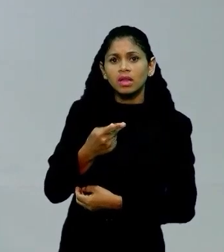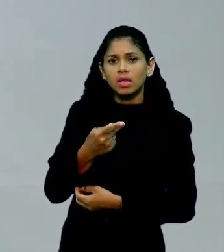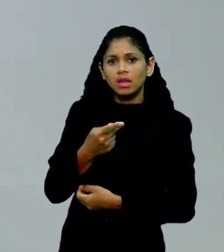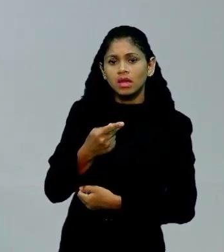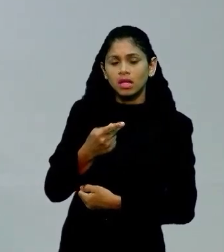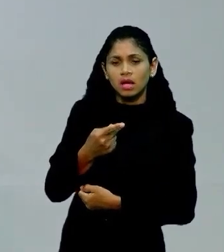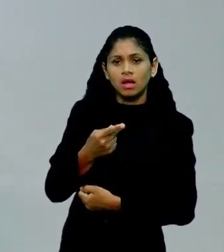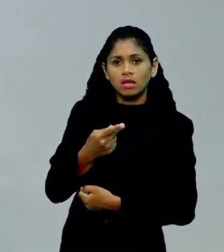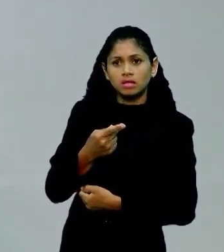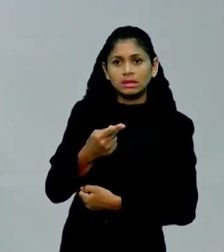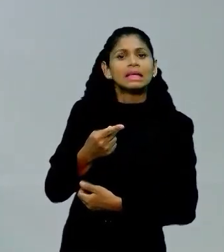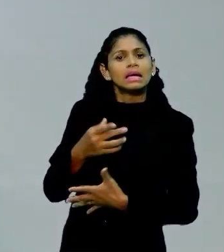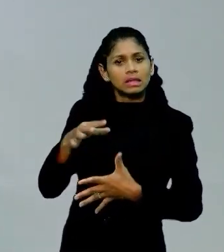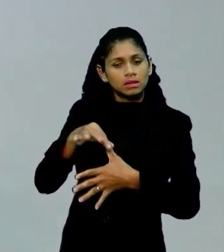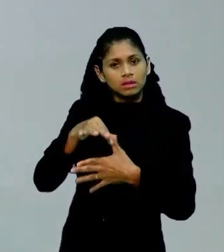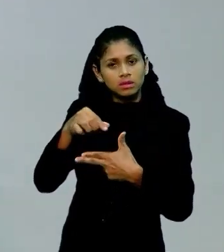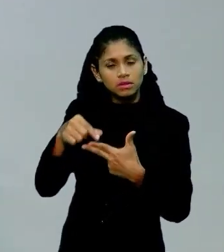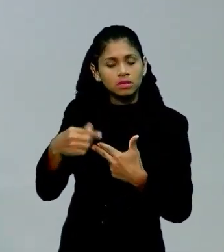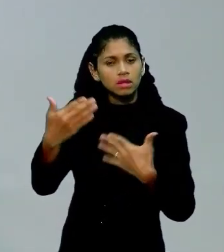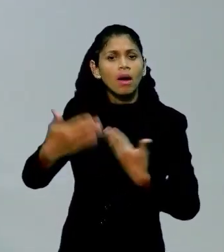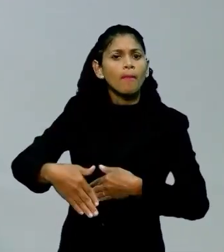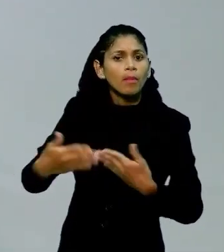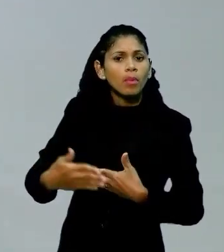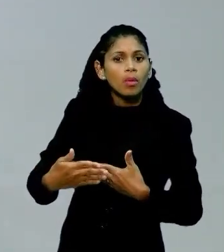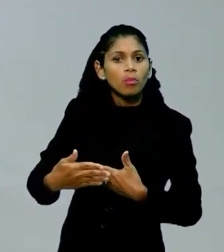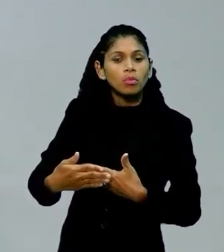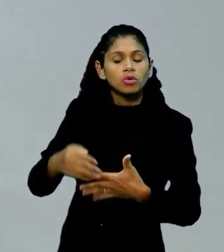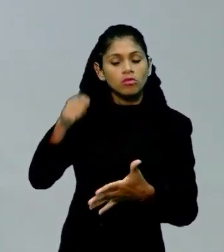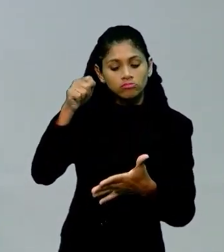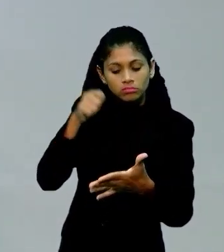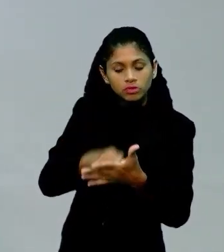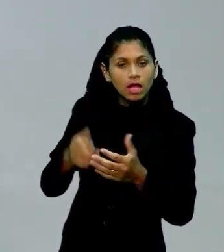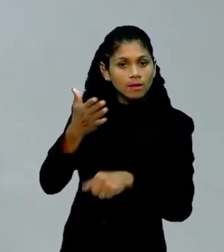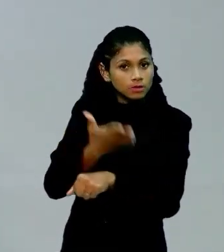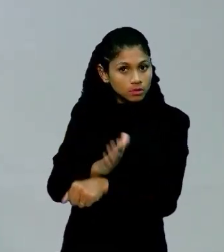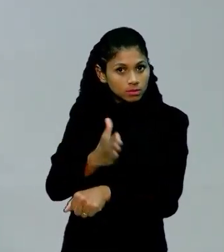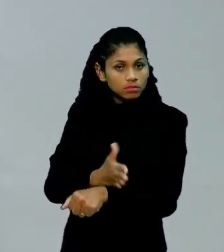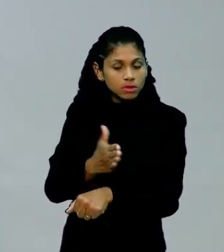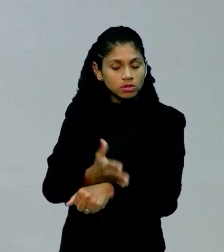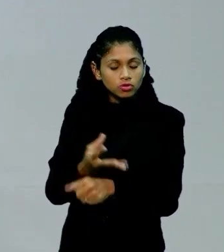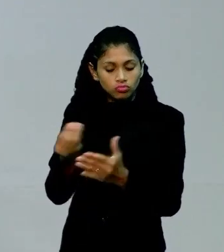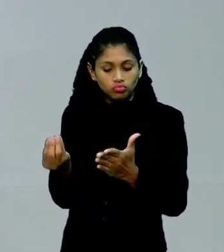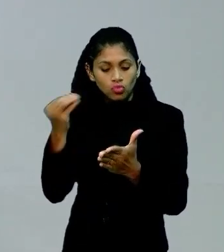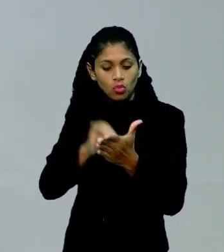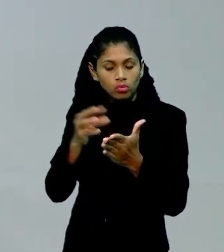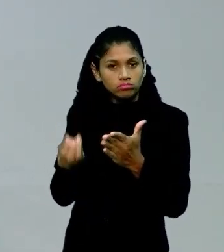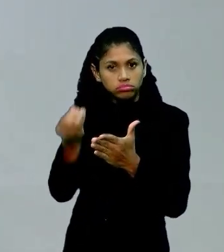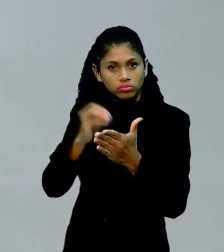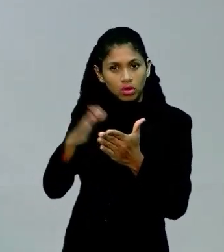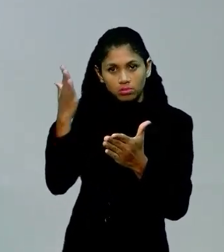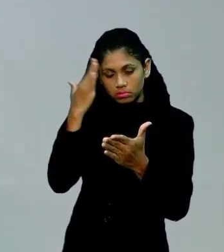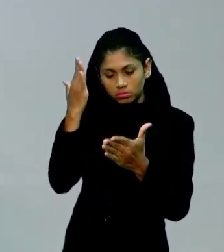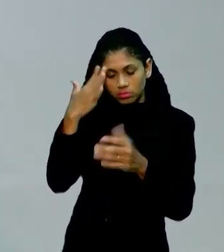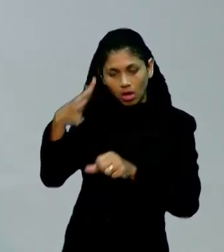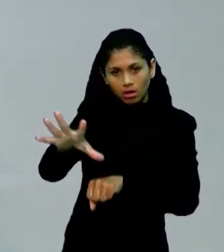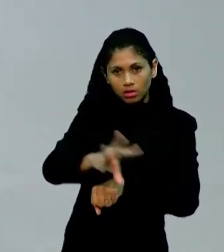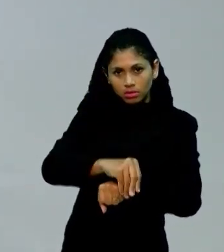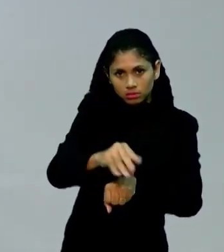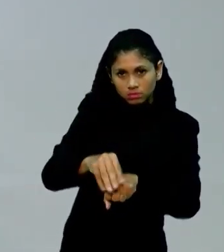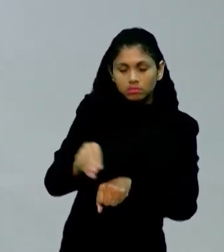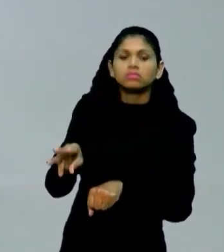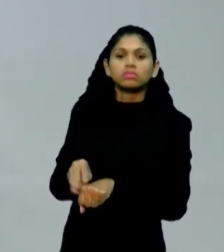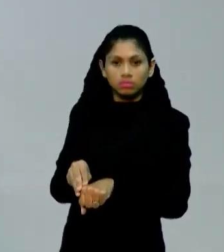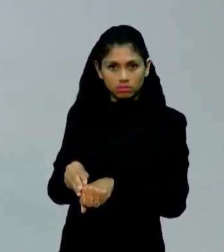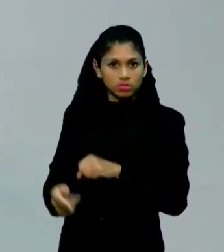acerto a questão e vou desenvolvendo e vou conhecendo e aplicando aquele saber que eu fui obtendo ao longo do processo e para saber se ao longo